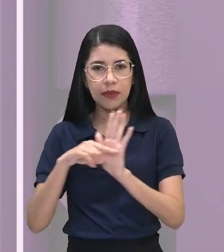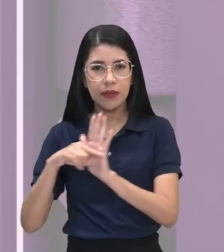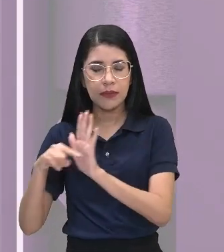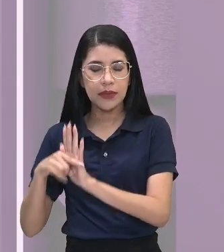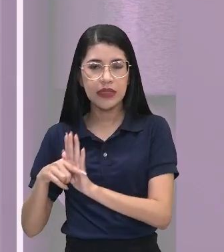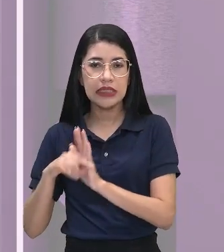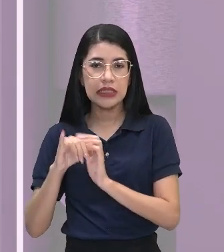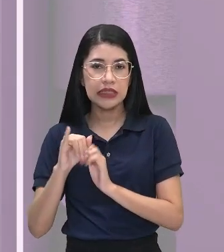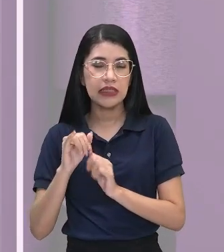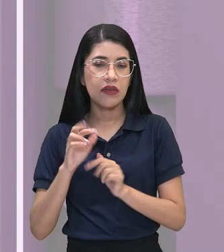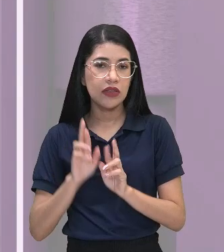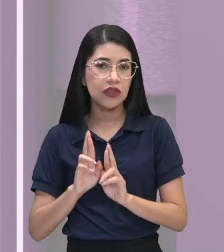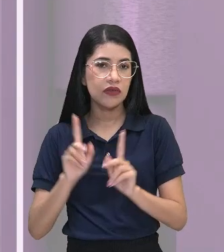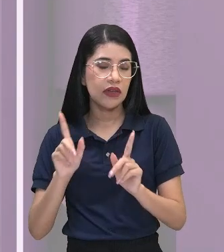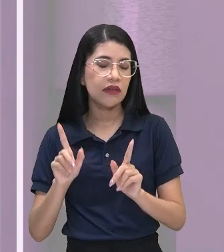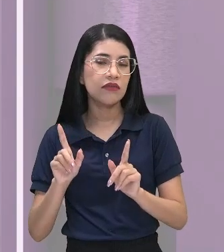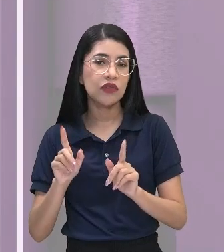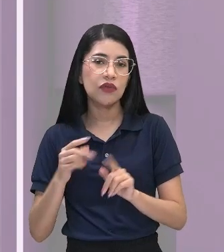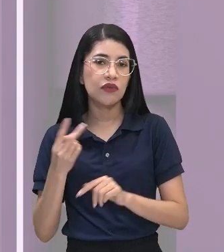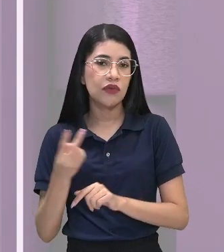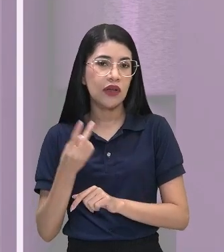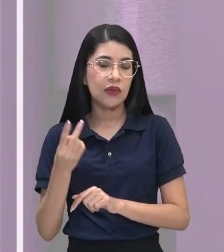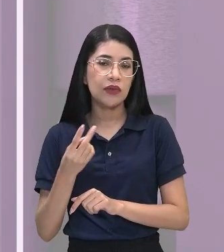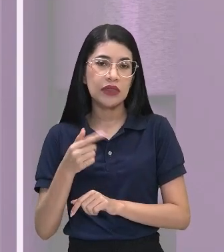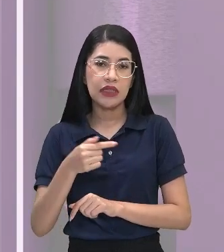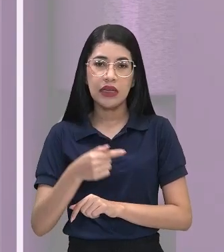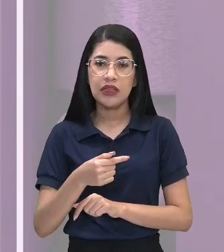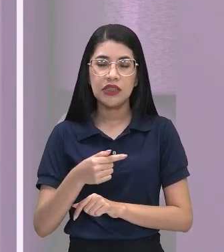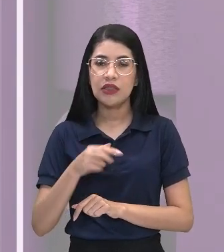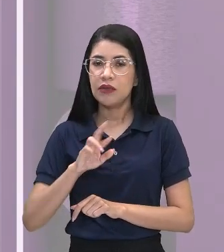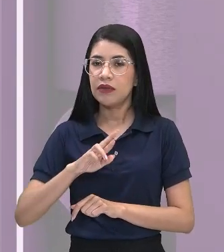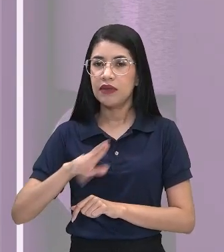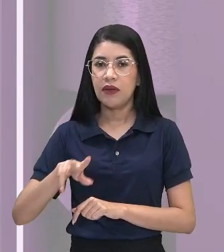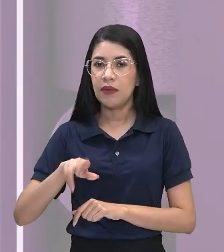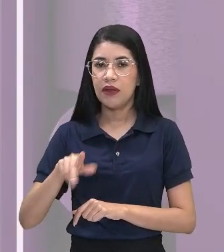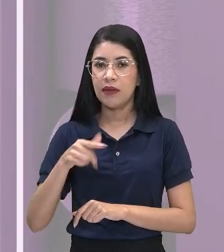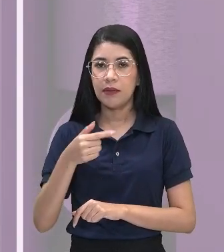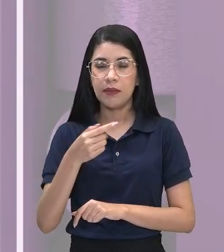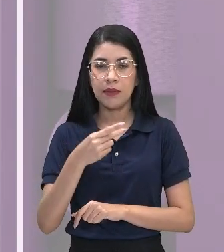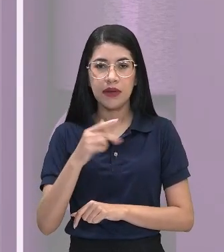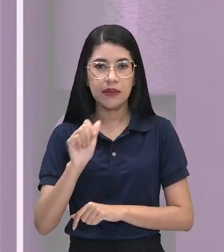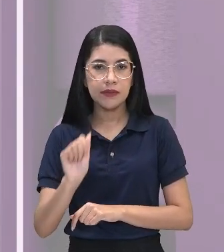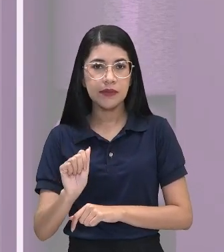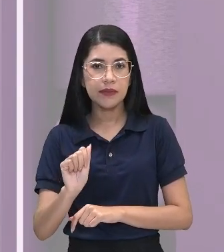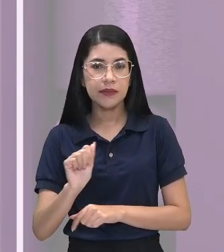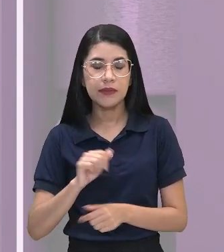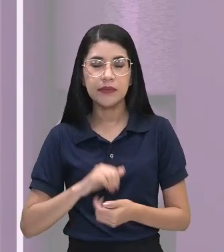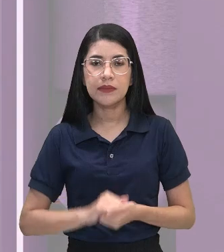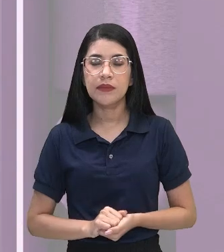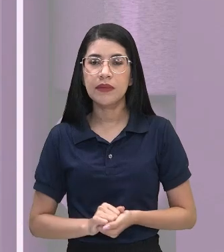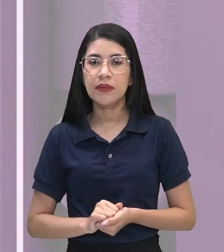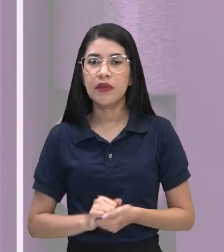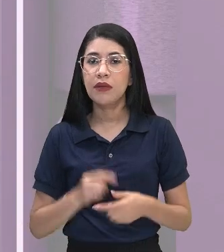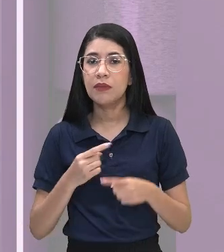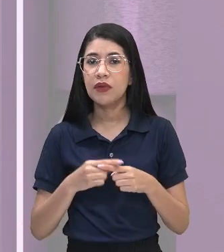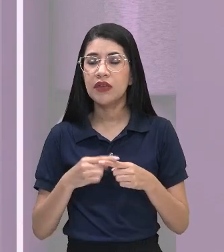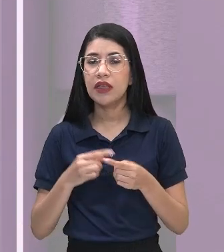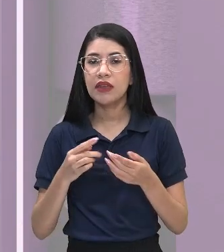dado diferente de 7, então nós não teríamos uma progressão aritmética, tá? Porque furou